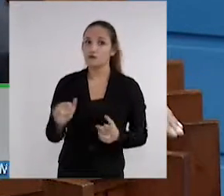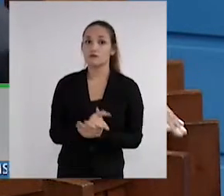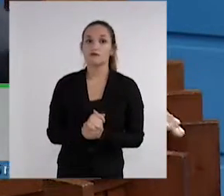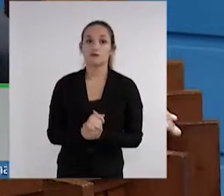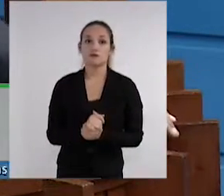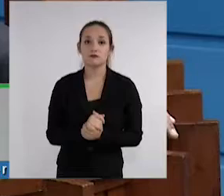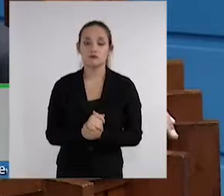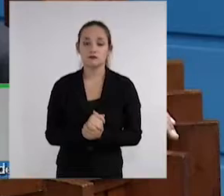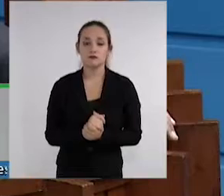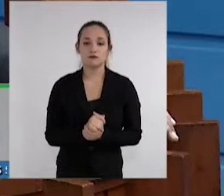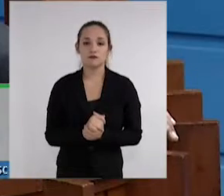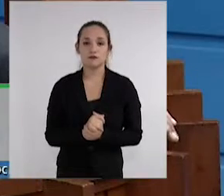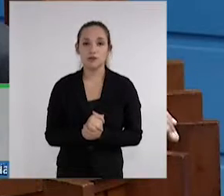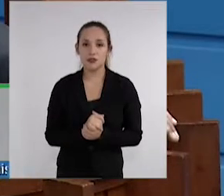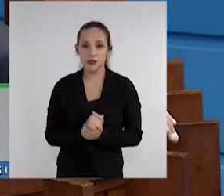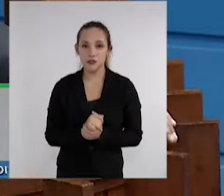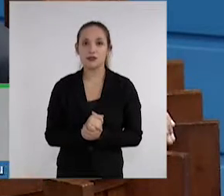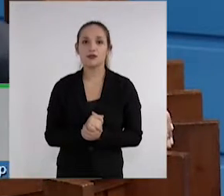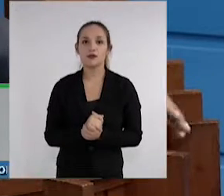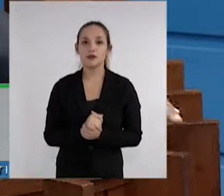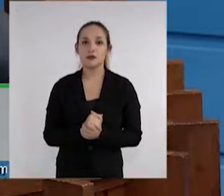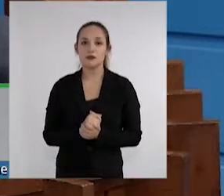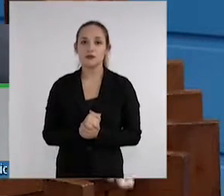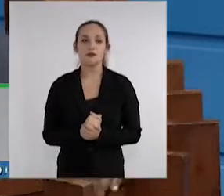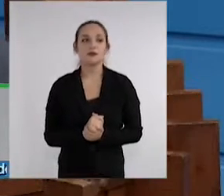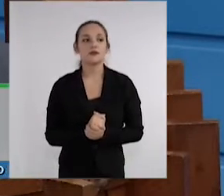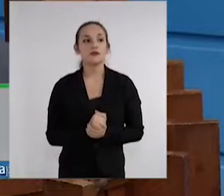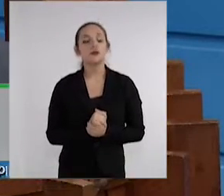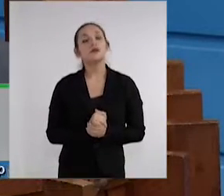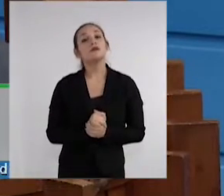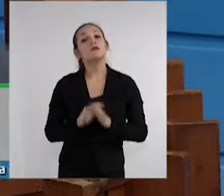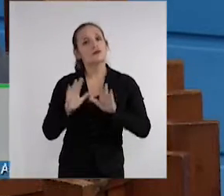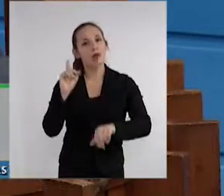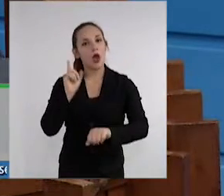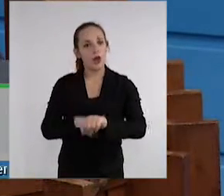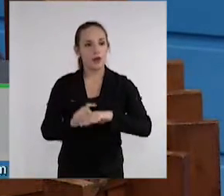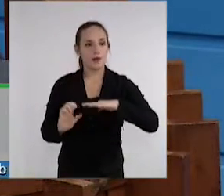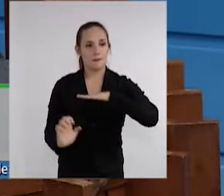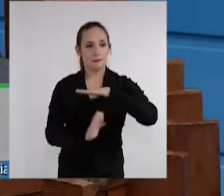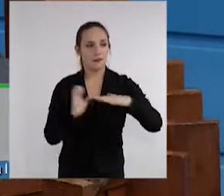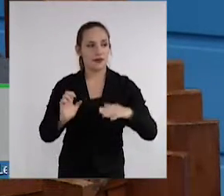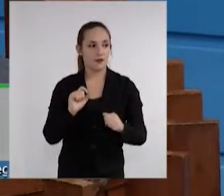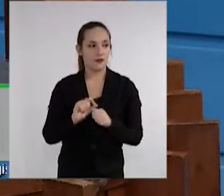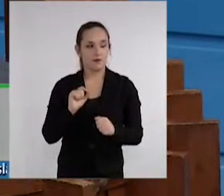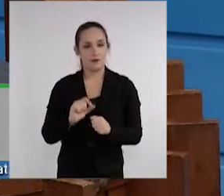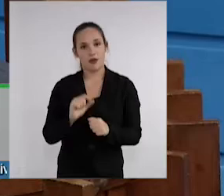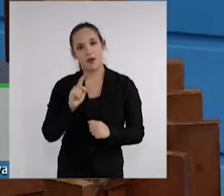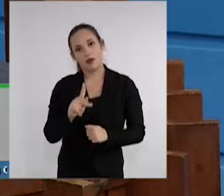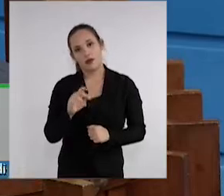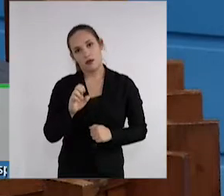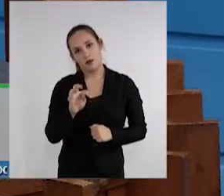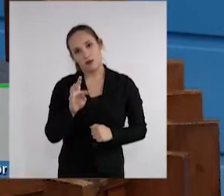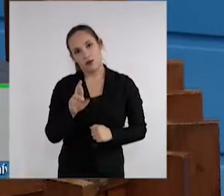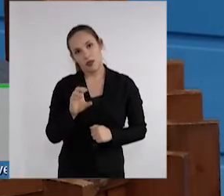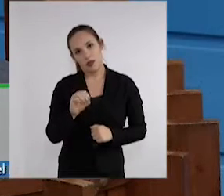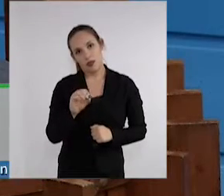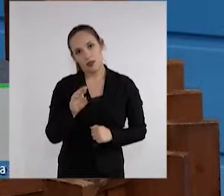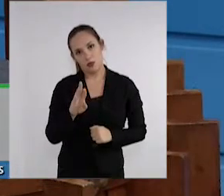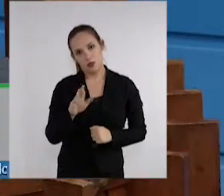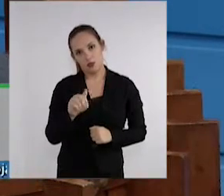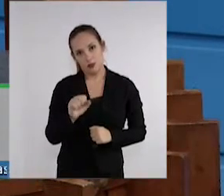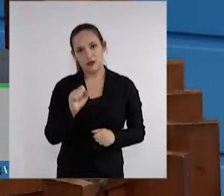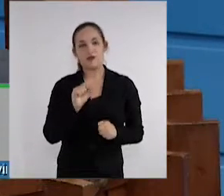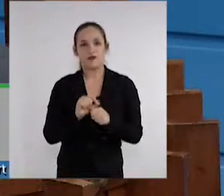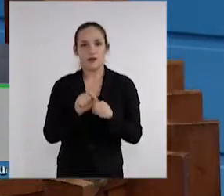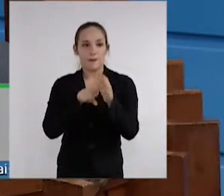exploração desse gás. A Petrobras, ao realizar esses estudos, principalmente na bacia do Rio